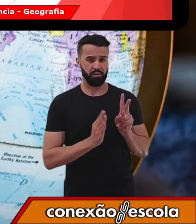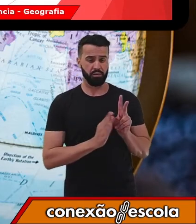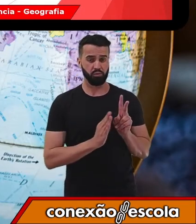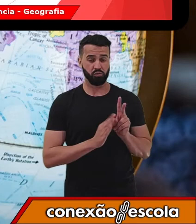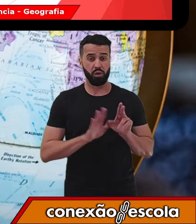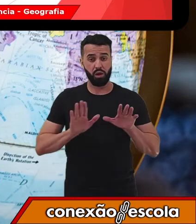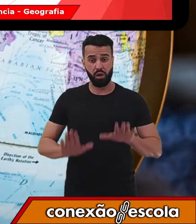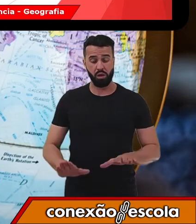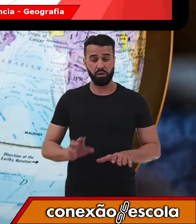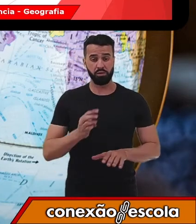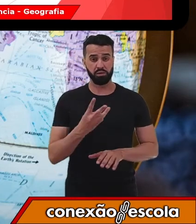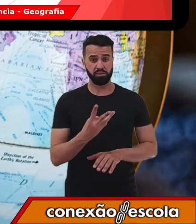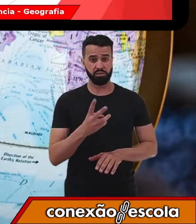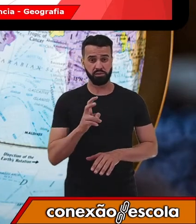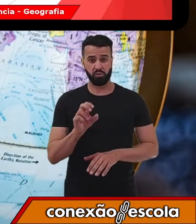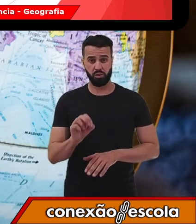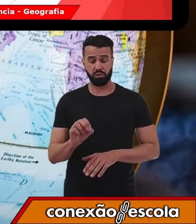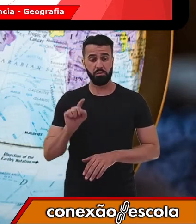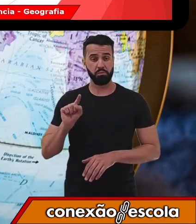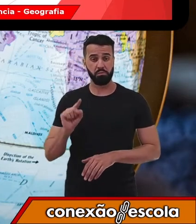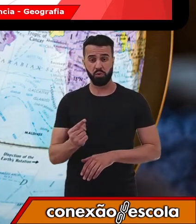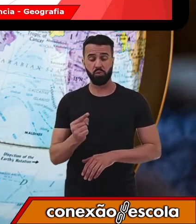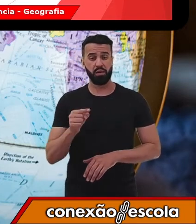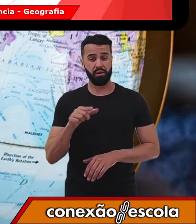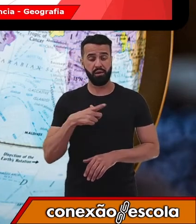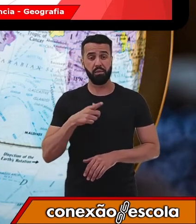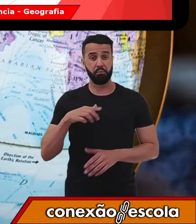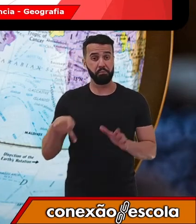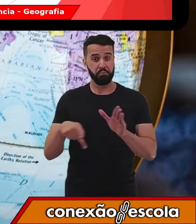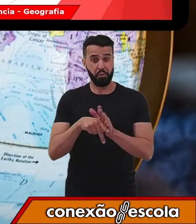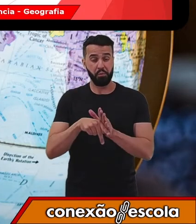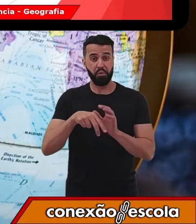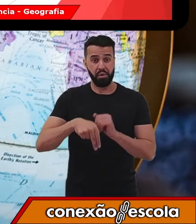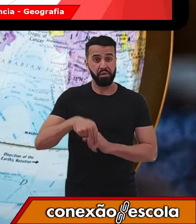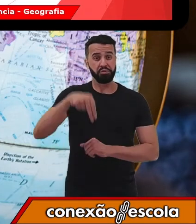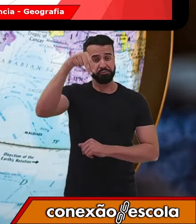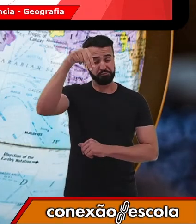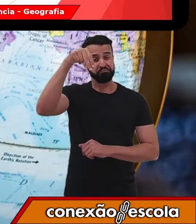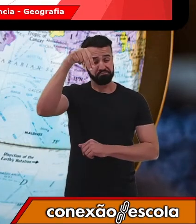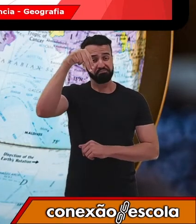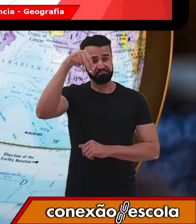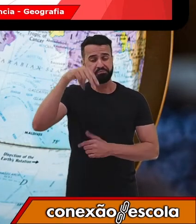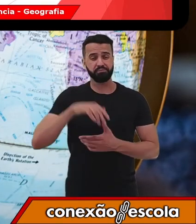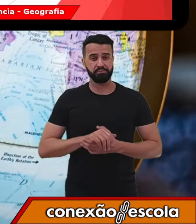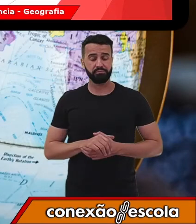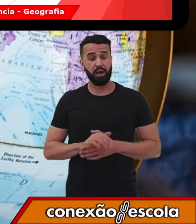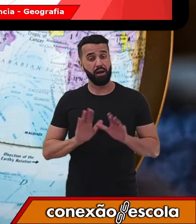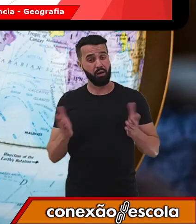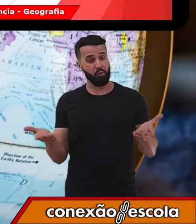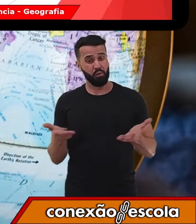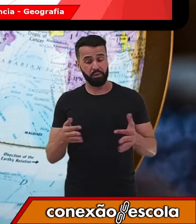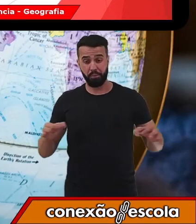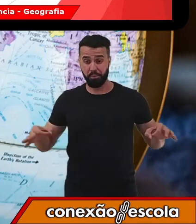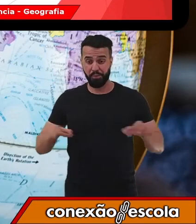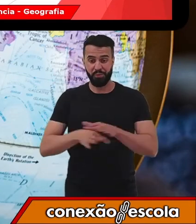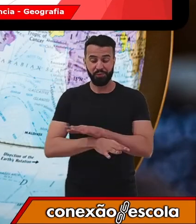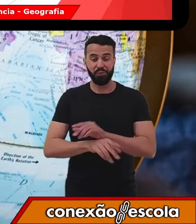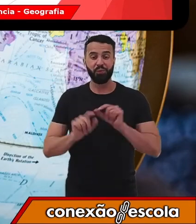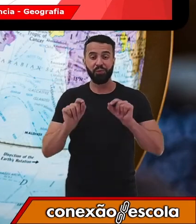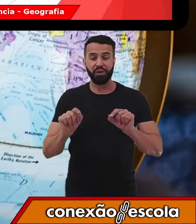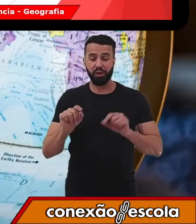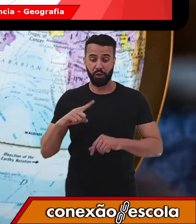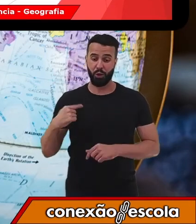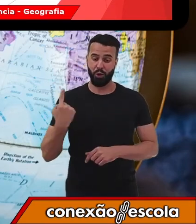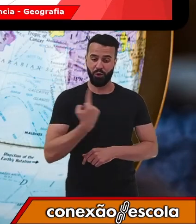mil moravam na região norte. Massa, né? Demais da conta, aí. Para encerrar, a nossa região, a região onde o estado